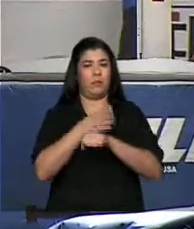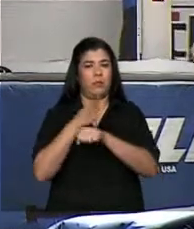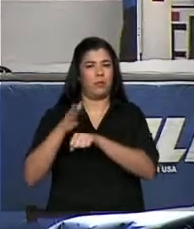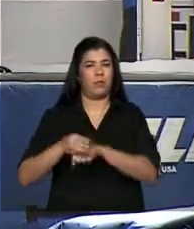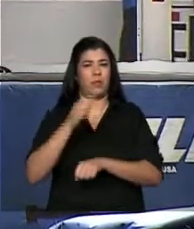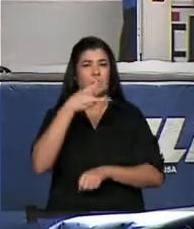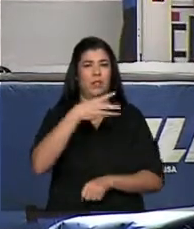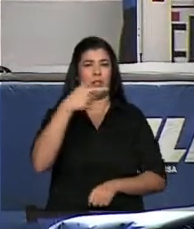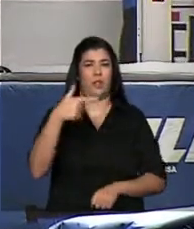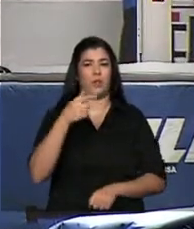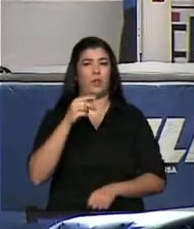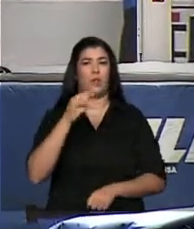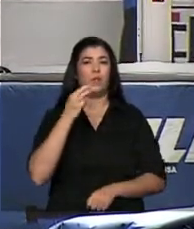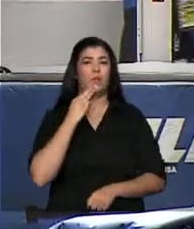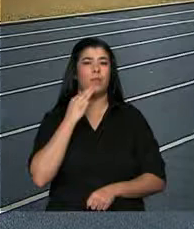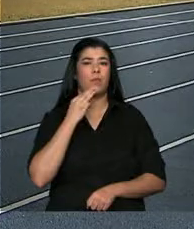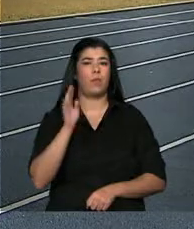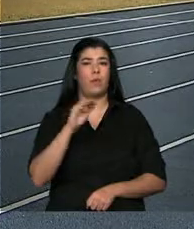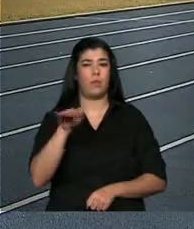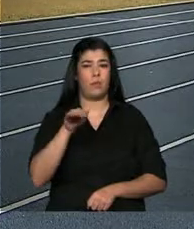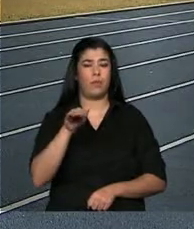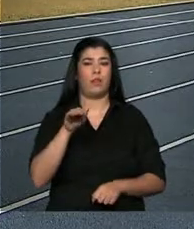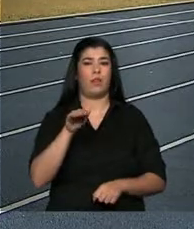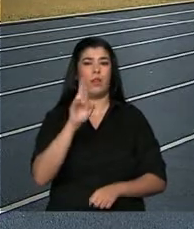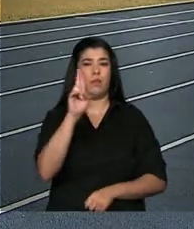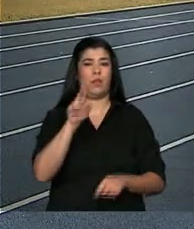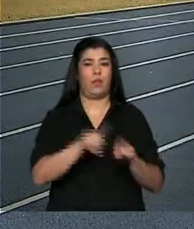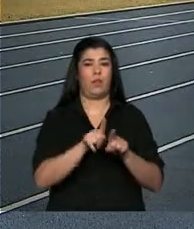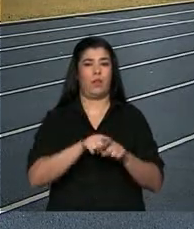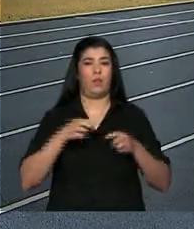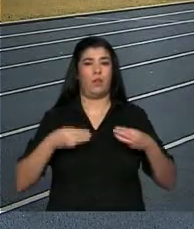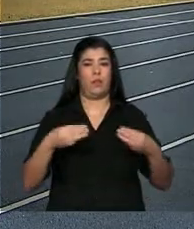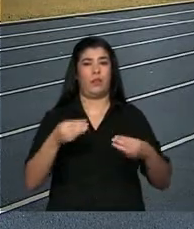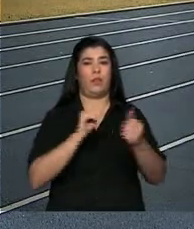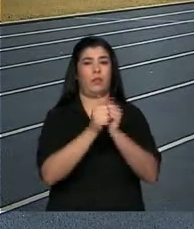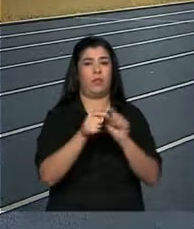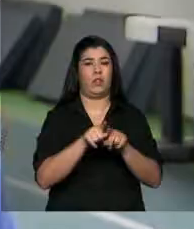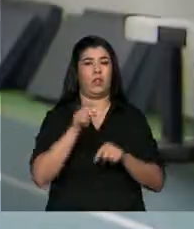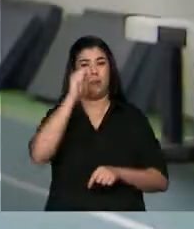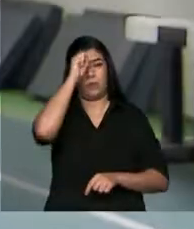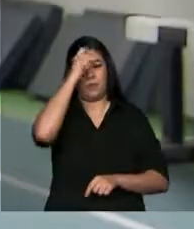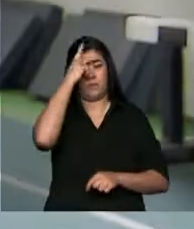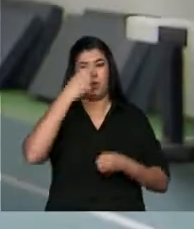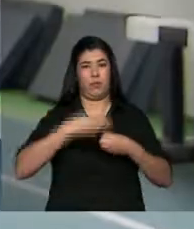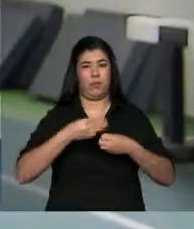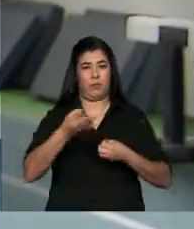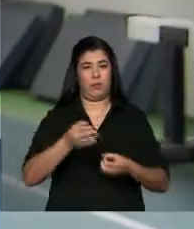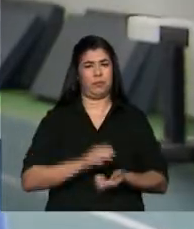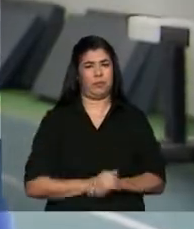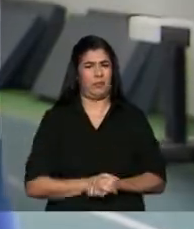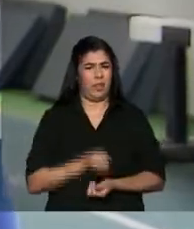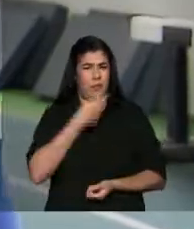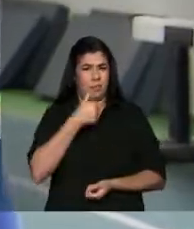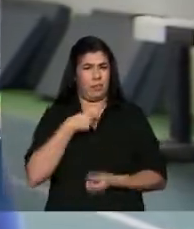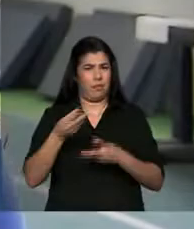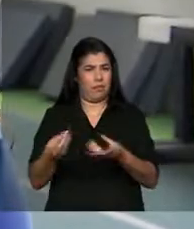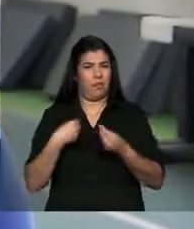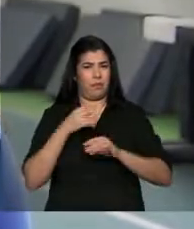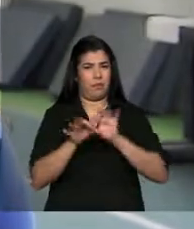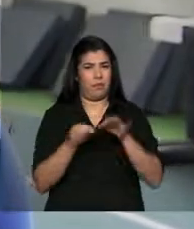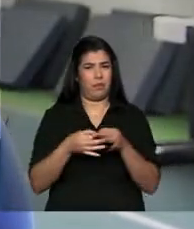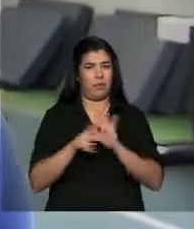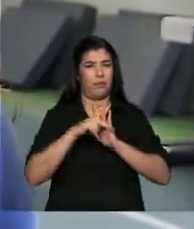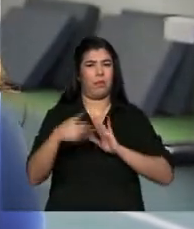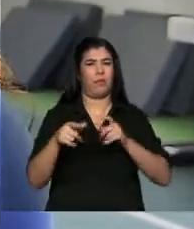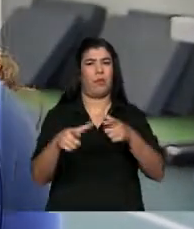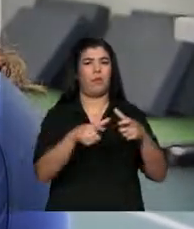de R$32,5 milhões do Ministério do Esporte e da Prefeitura Municipal. Para a gente é muito importante ter um local